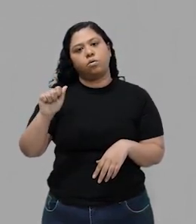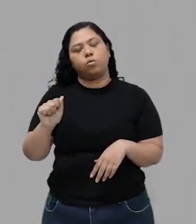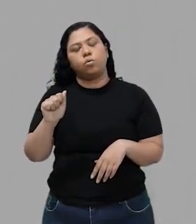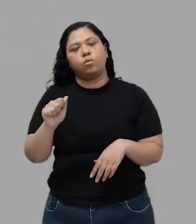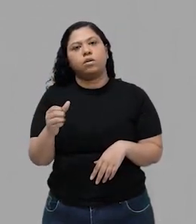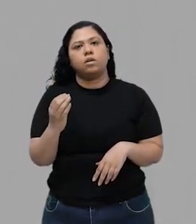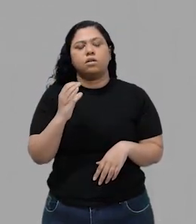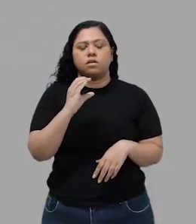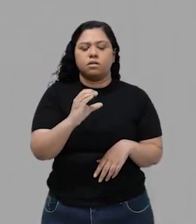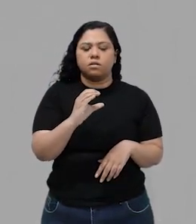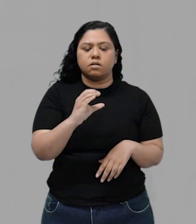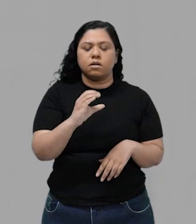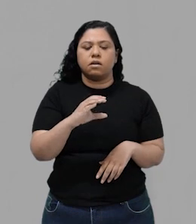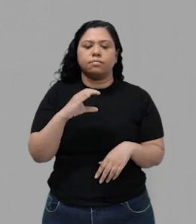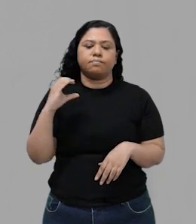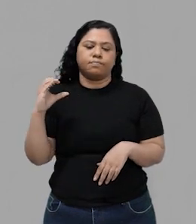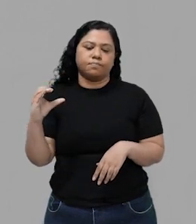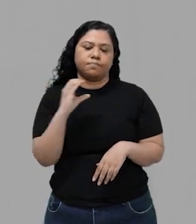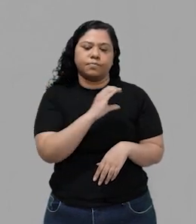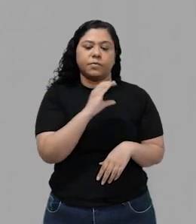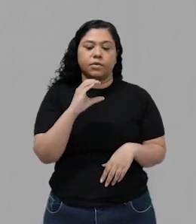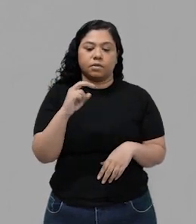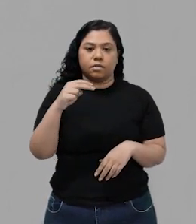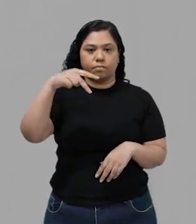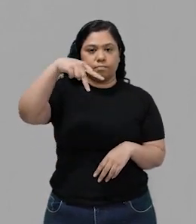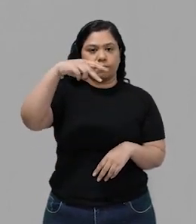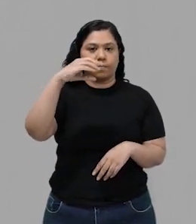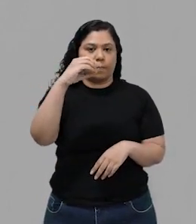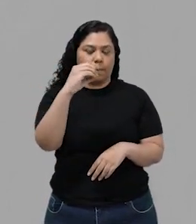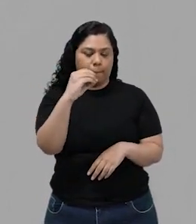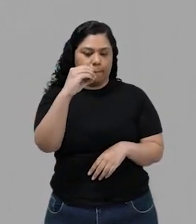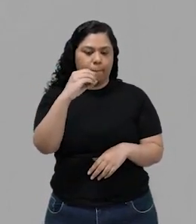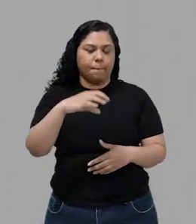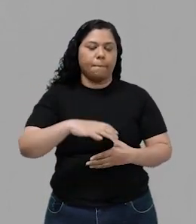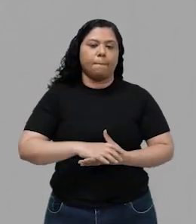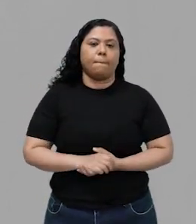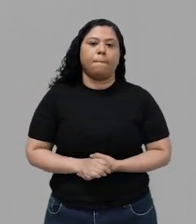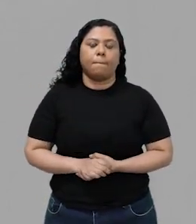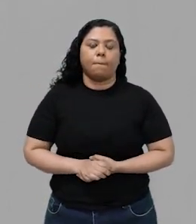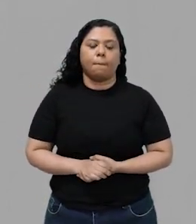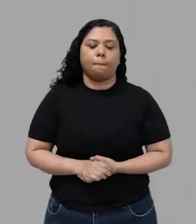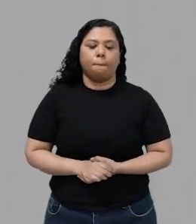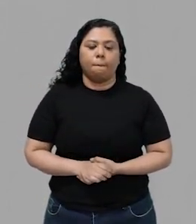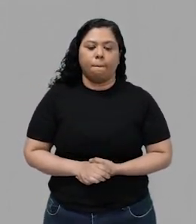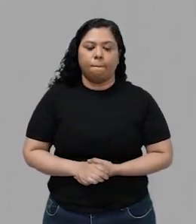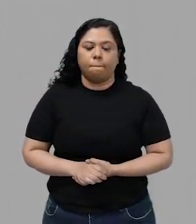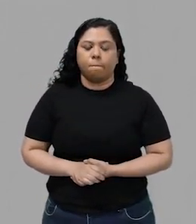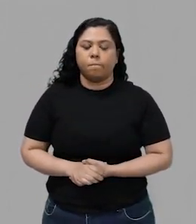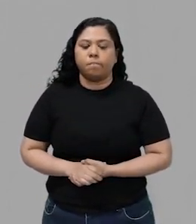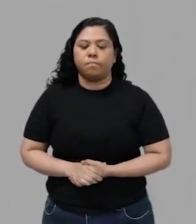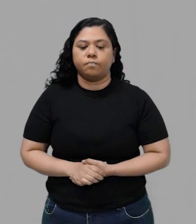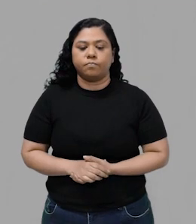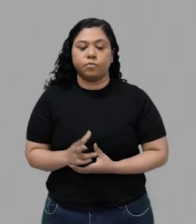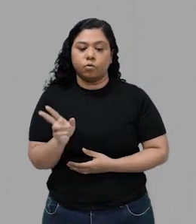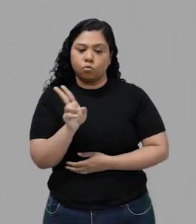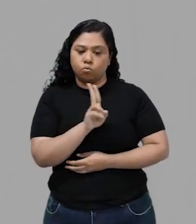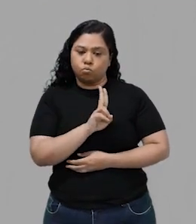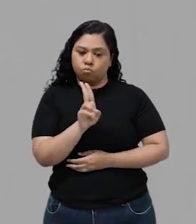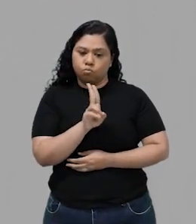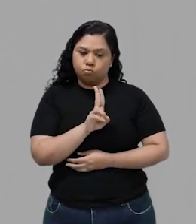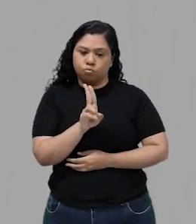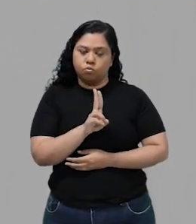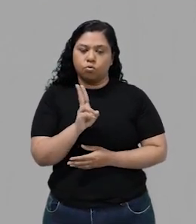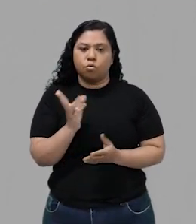carbonos, né? Entre carbonos, ou seja, a carbonila como um carbono secundário. Na nomenclatura,